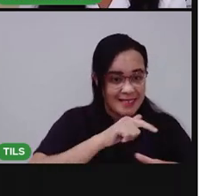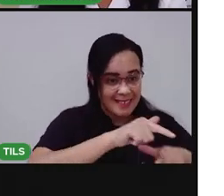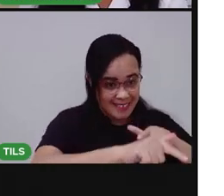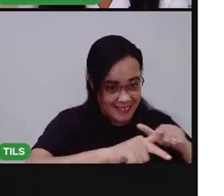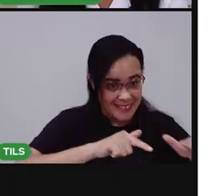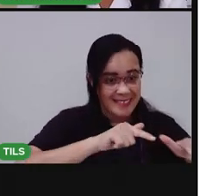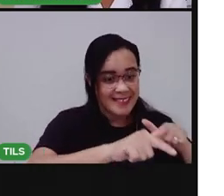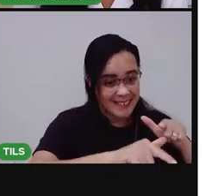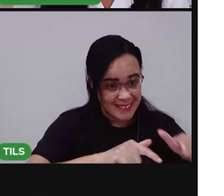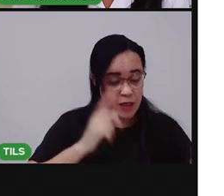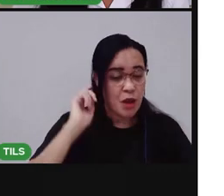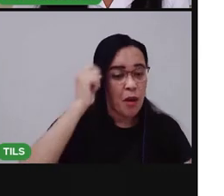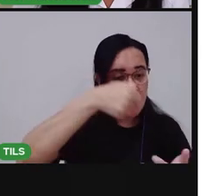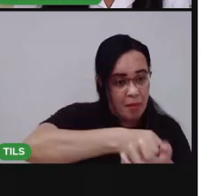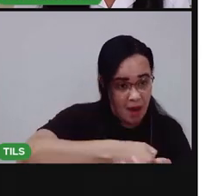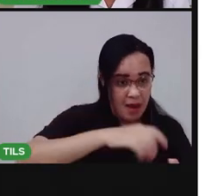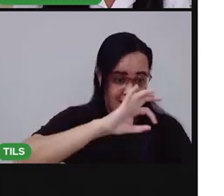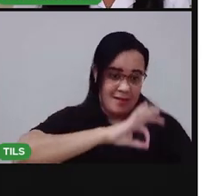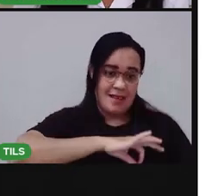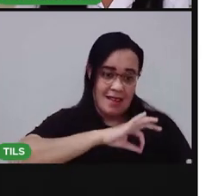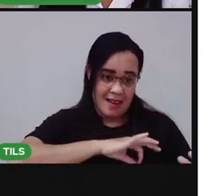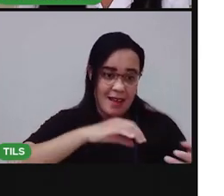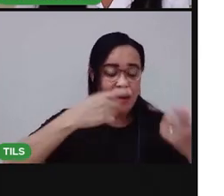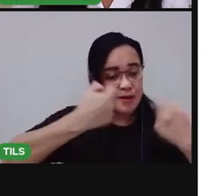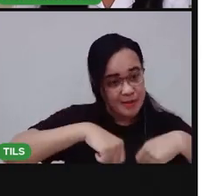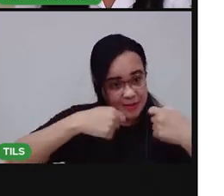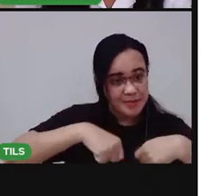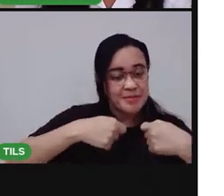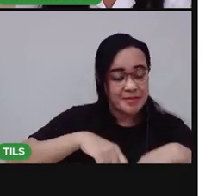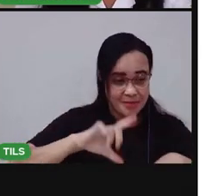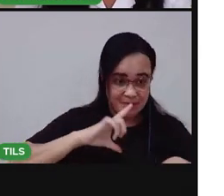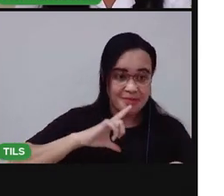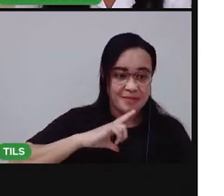chamadas de trabalho. E